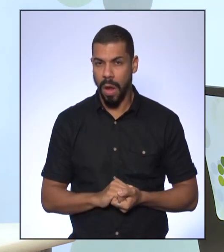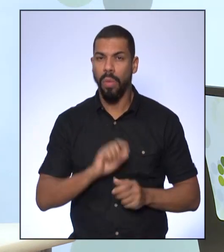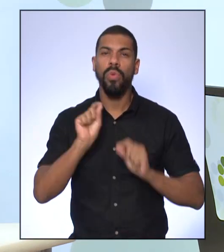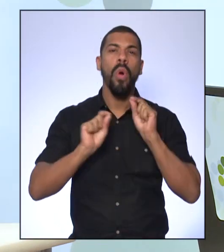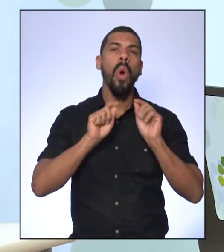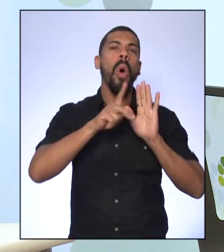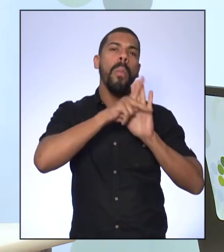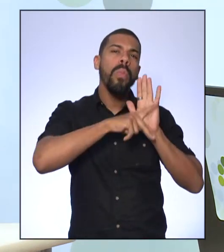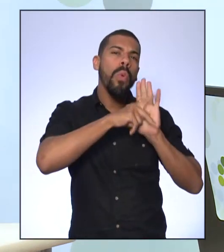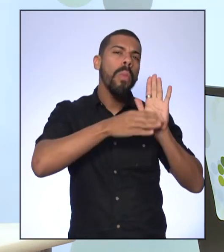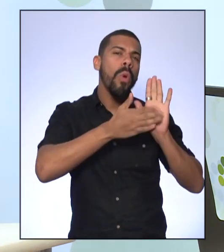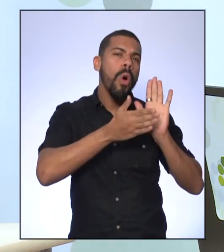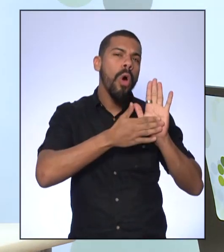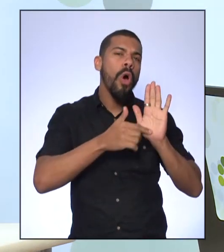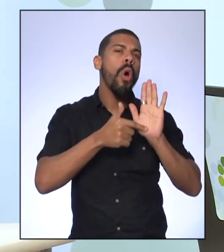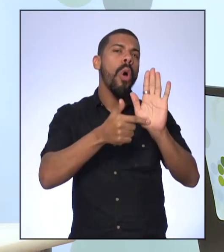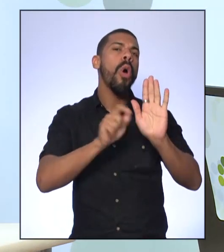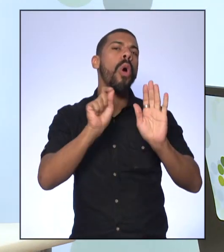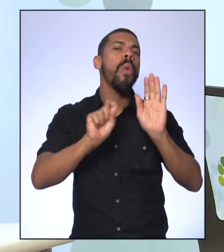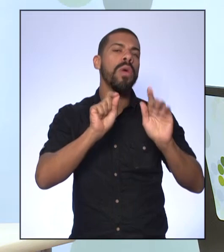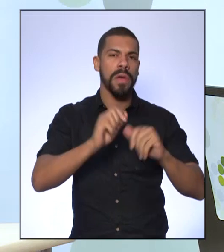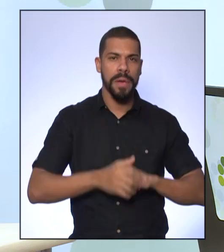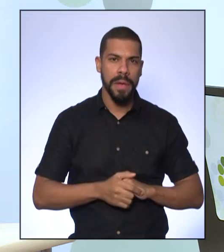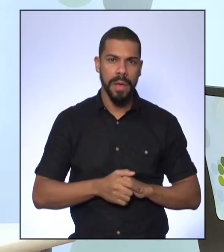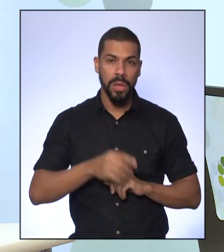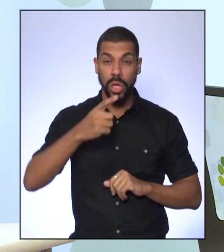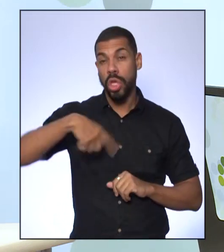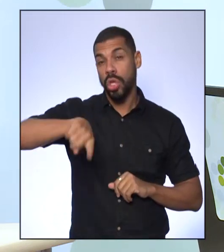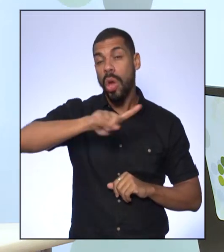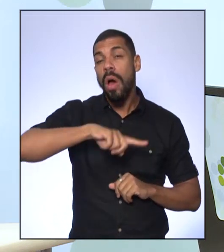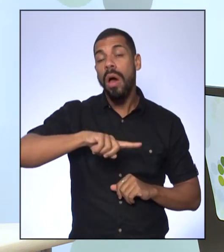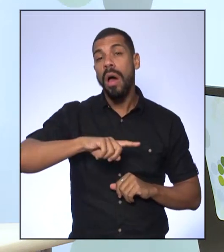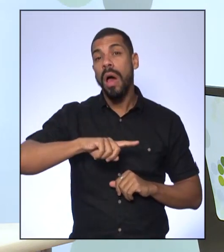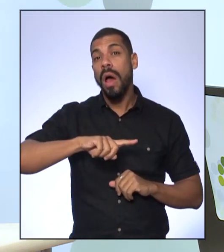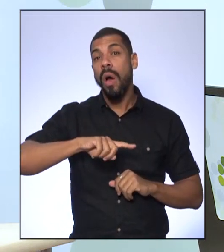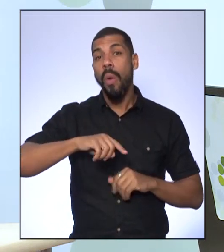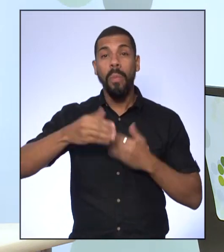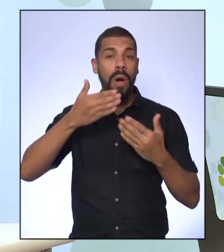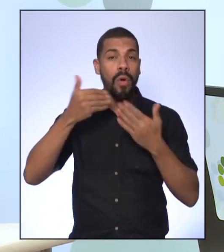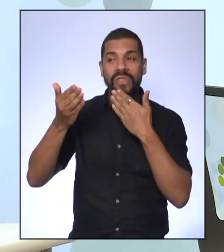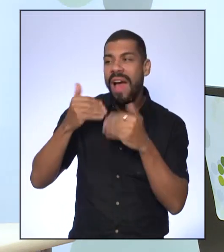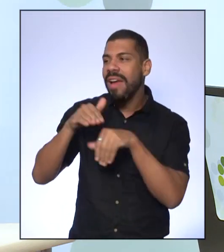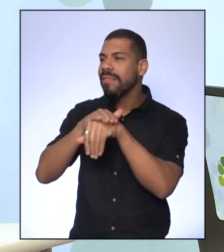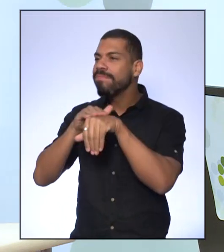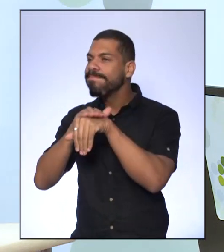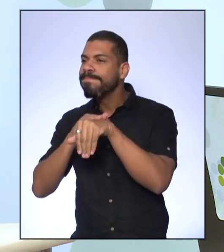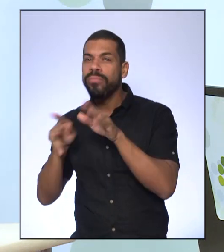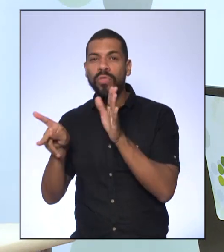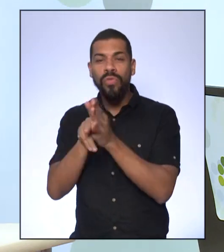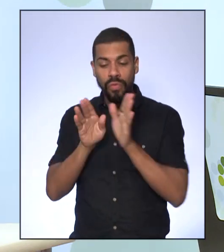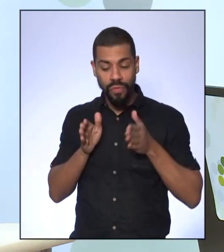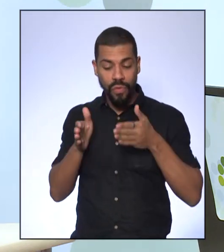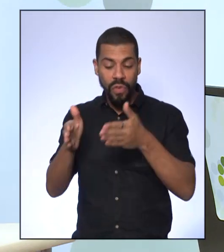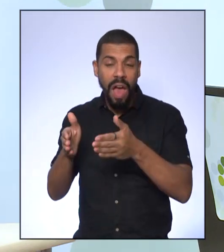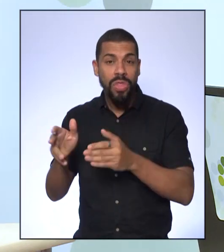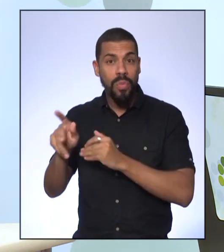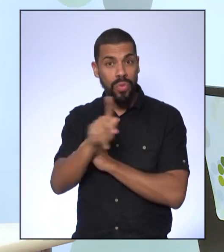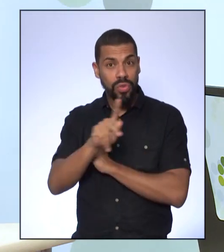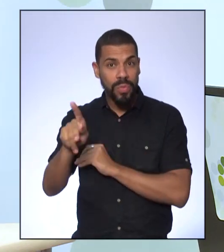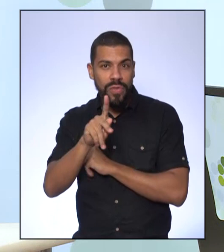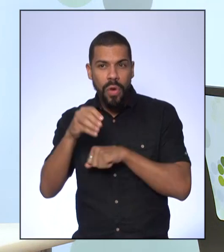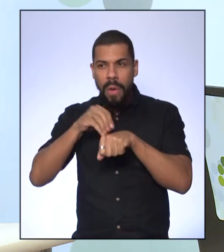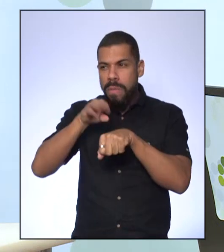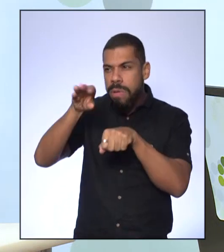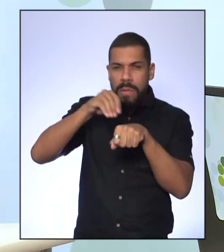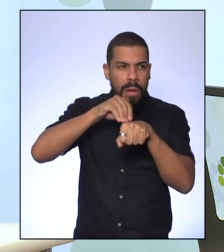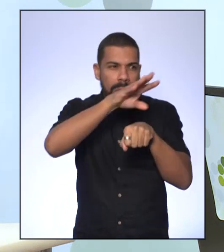na verdade, da aula, mais é uma conversa com os professores, né?